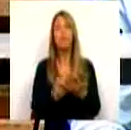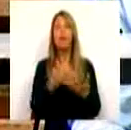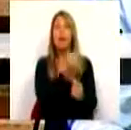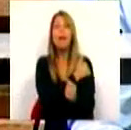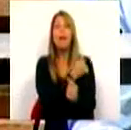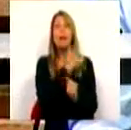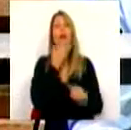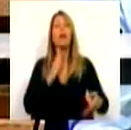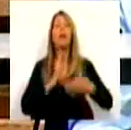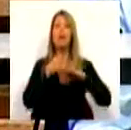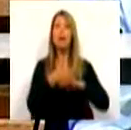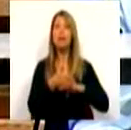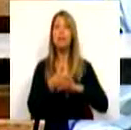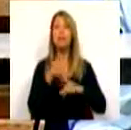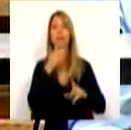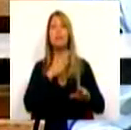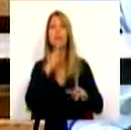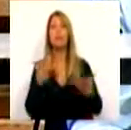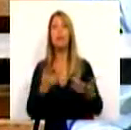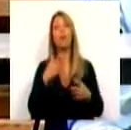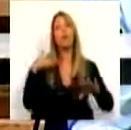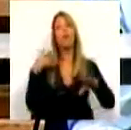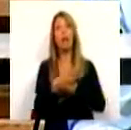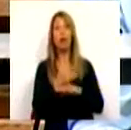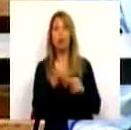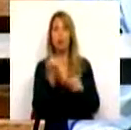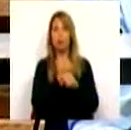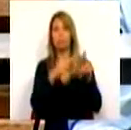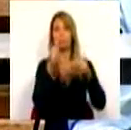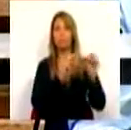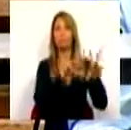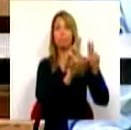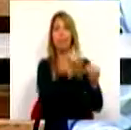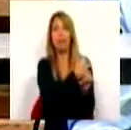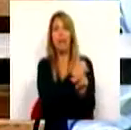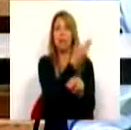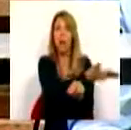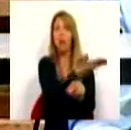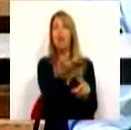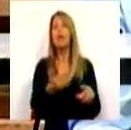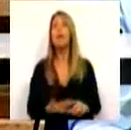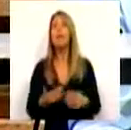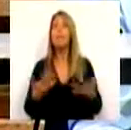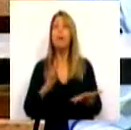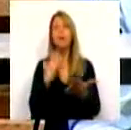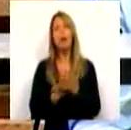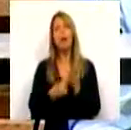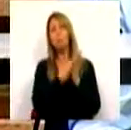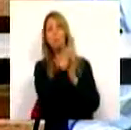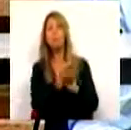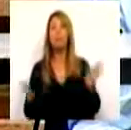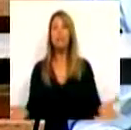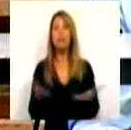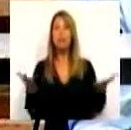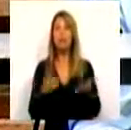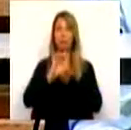do Fundo Nacional de Reabilitação do Edificado, mas vai, sobretudo, criar um pacote de incentivos para alargar este projeto,